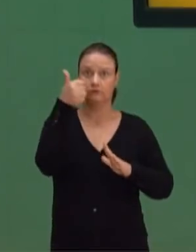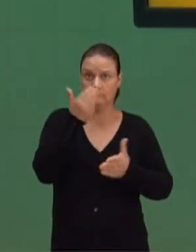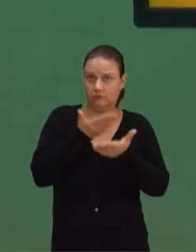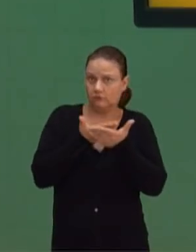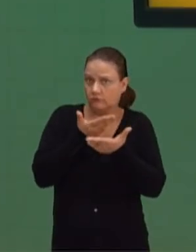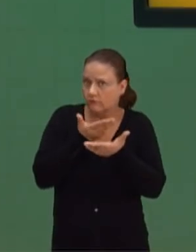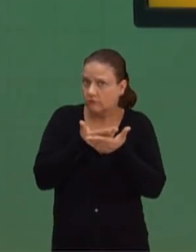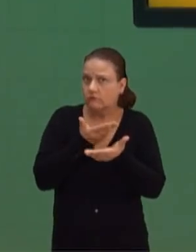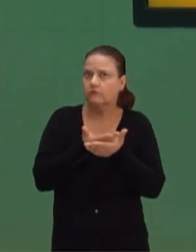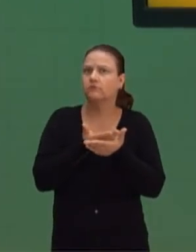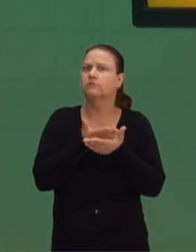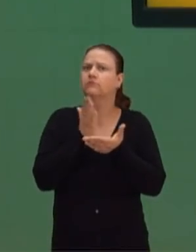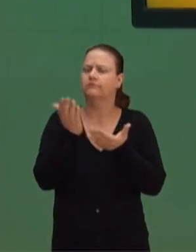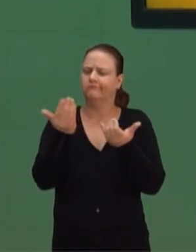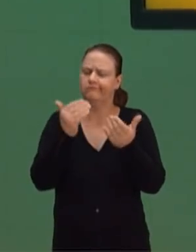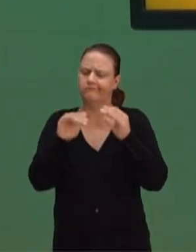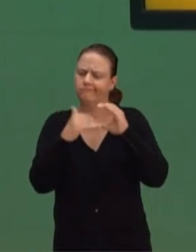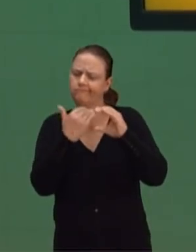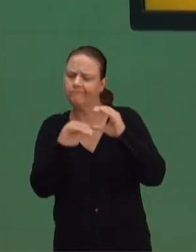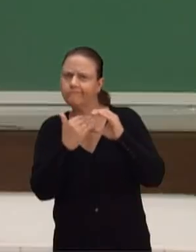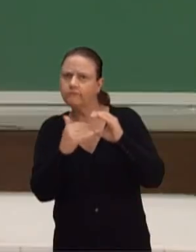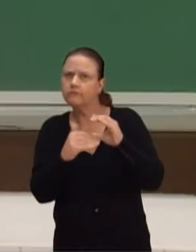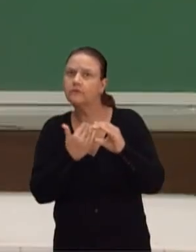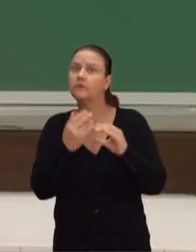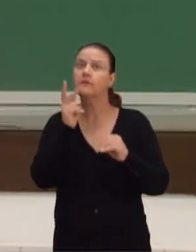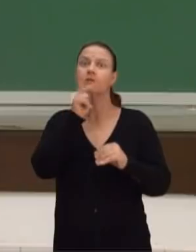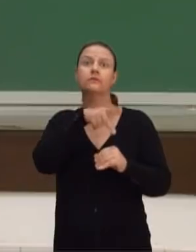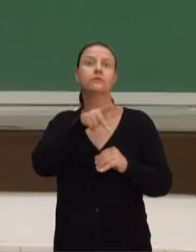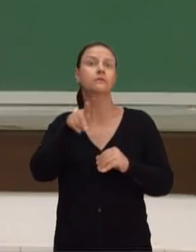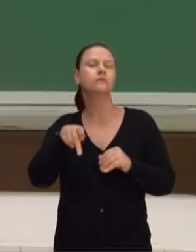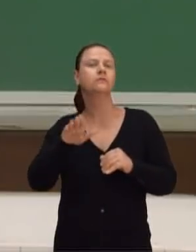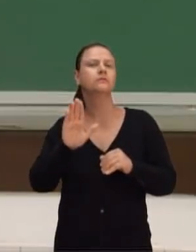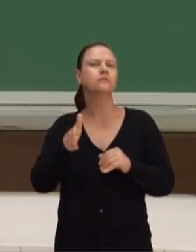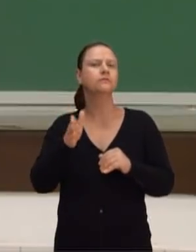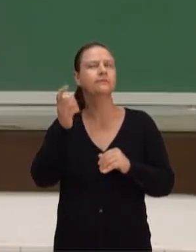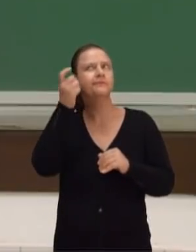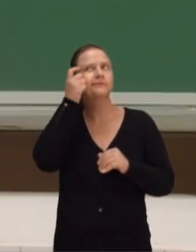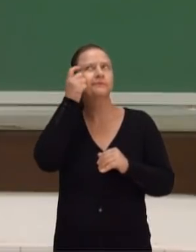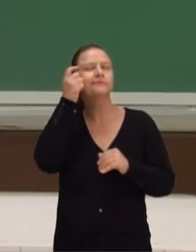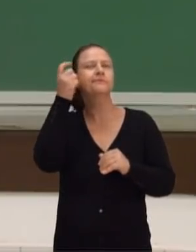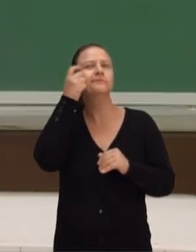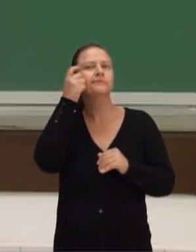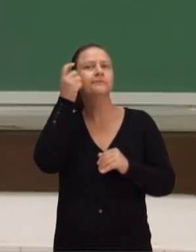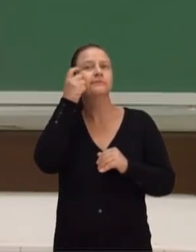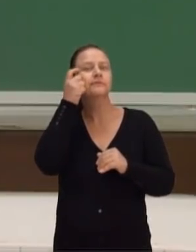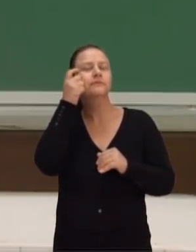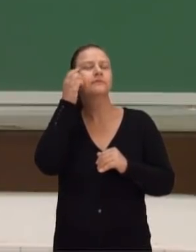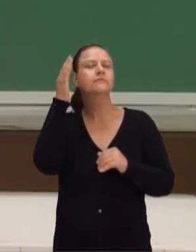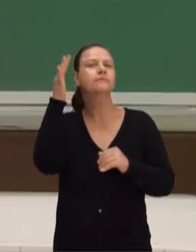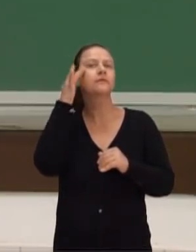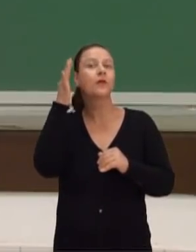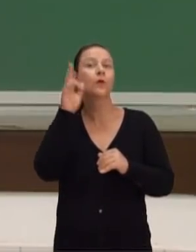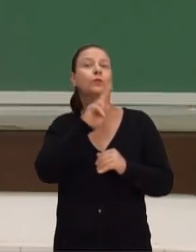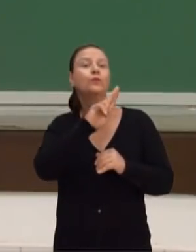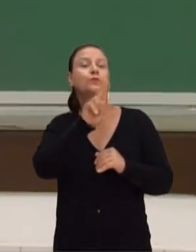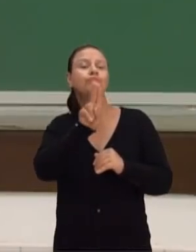que vocês foram mandando e que a professora até pensou em dizer o nome de vocês,